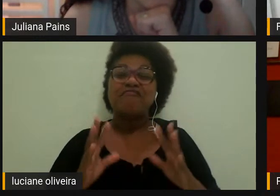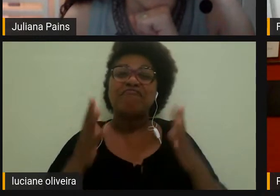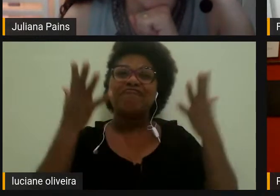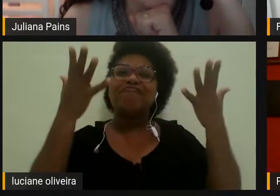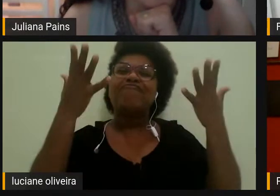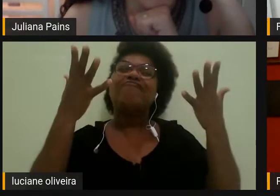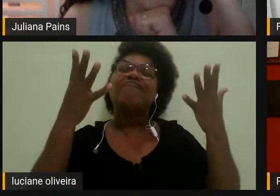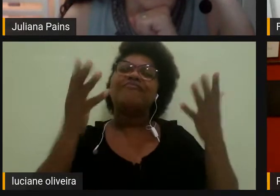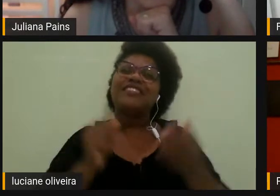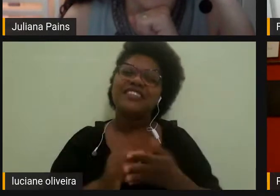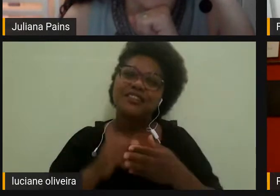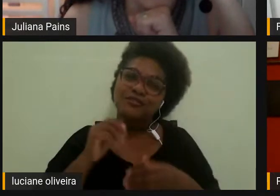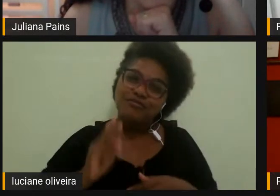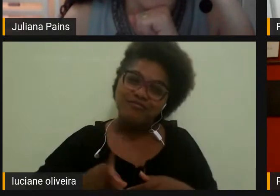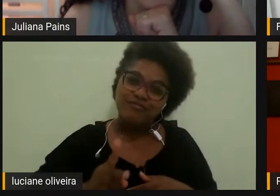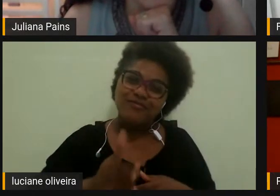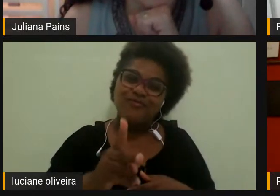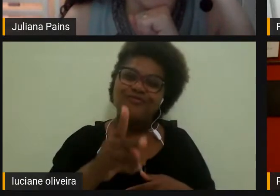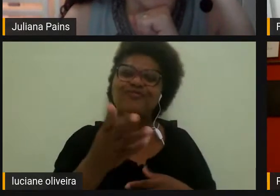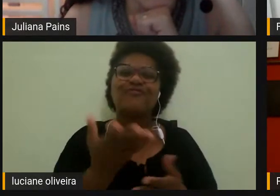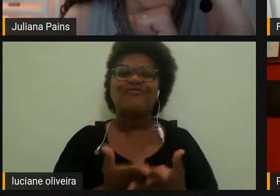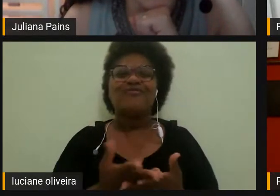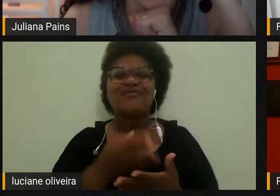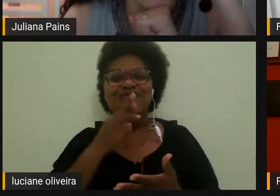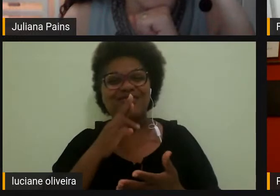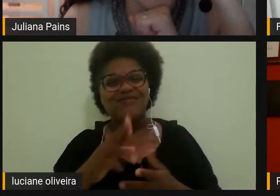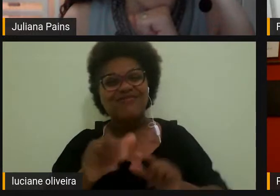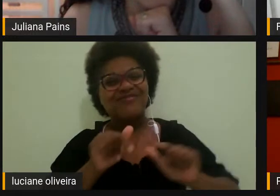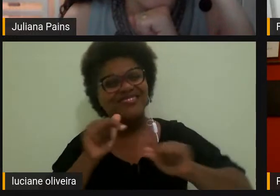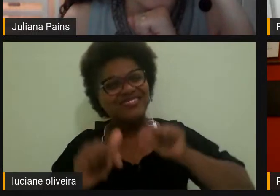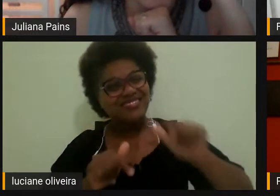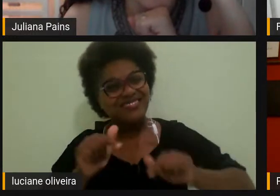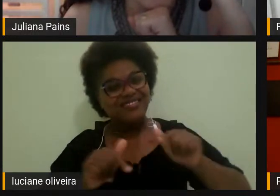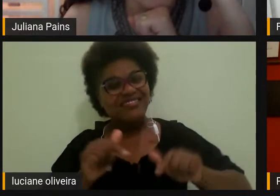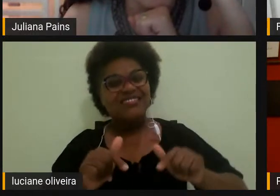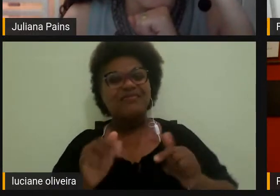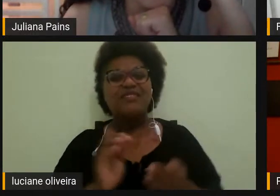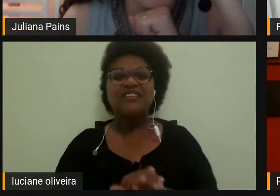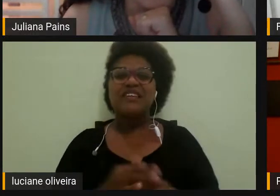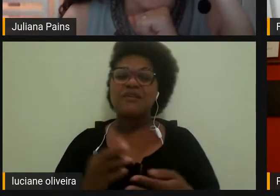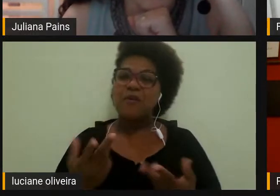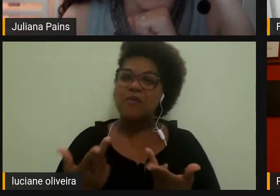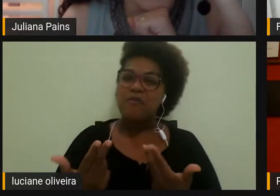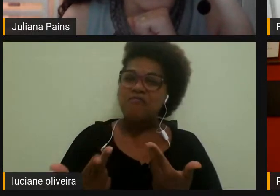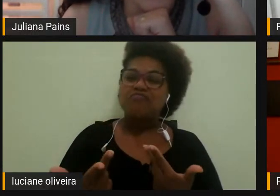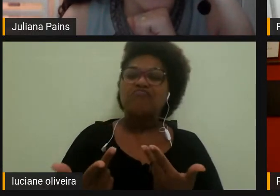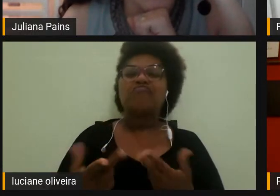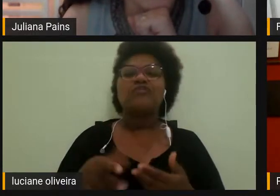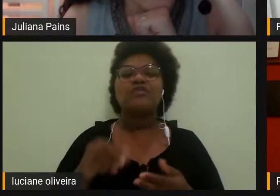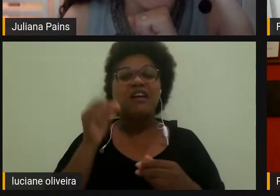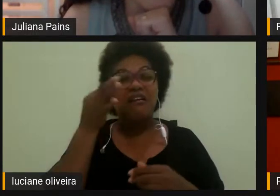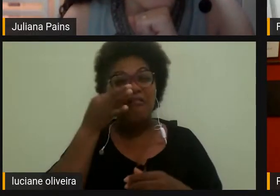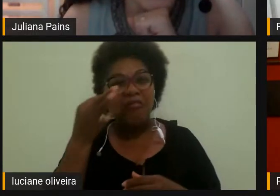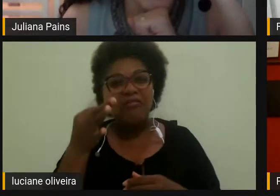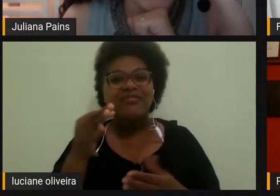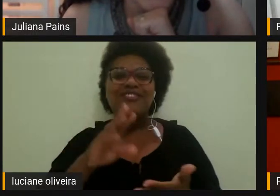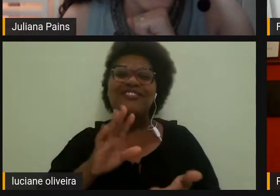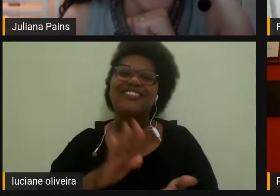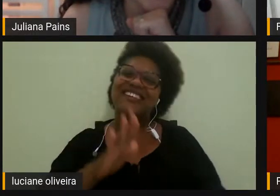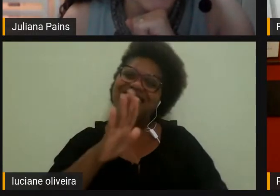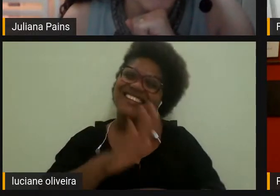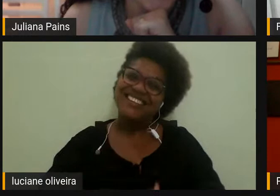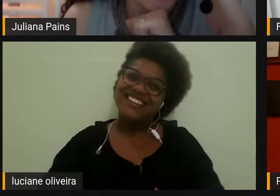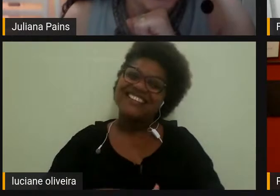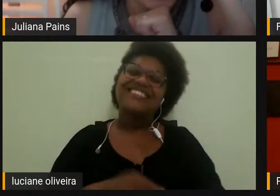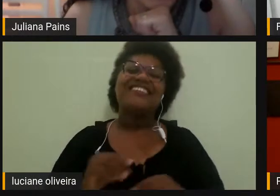enfim com esses resultados não é conheci trabalhos que eu consegui assistir hoje à tarde e continue assim parabenizados